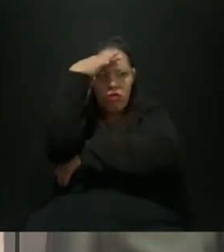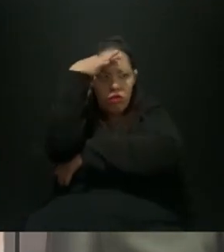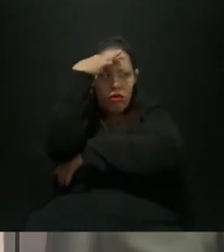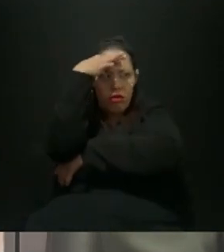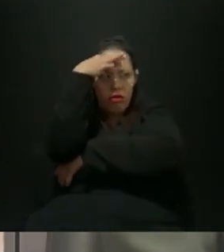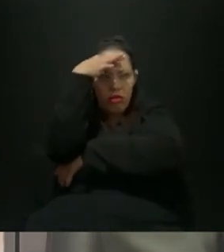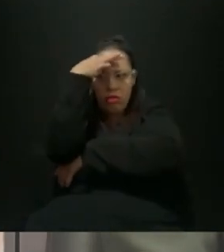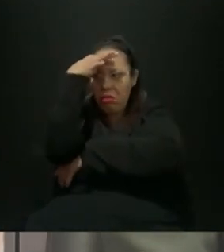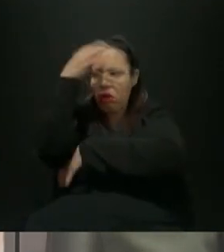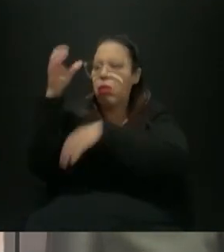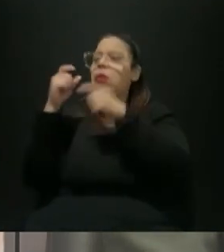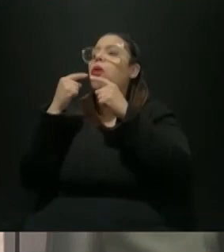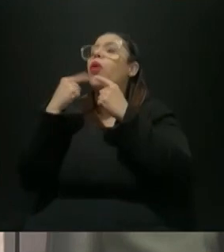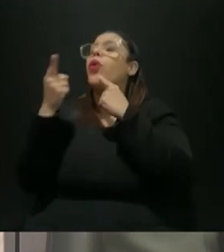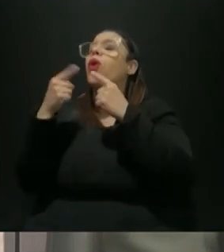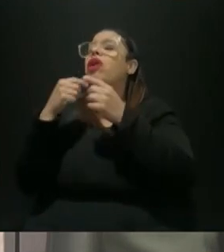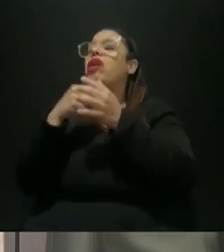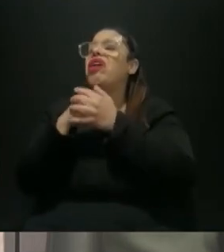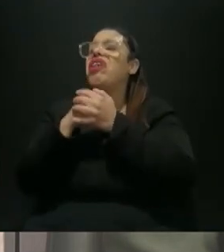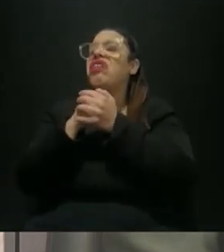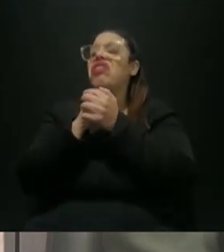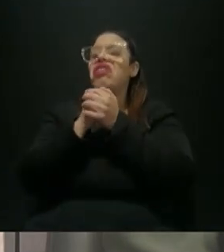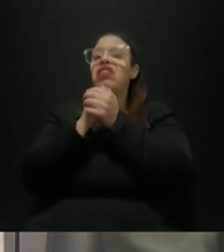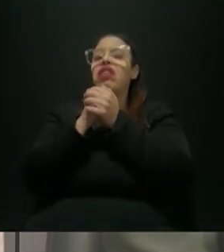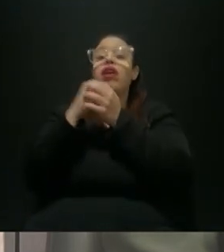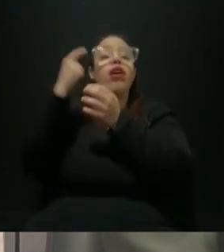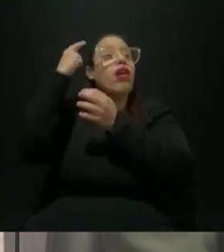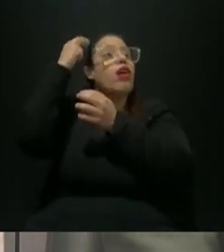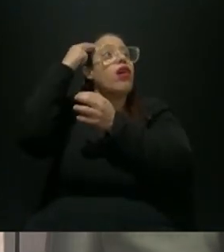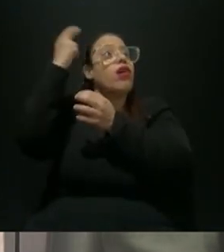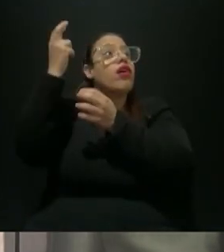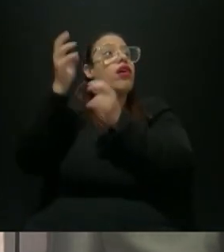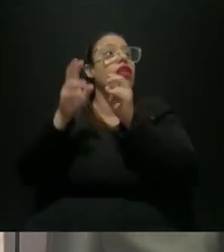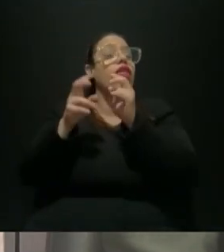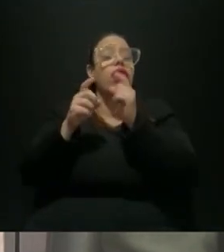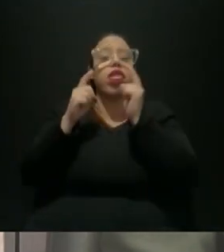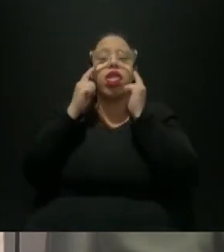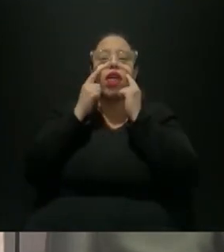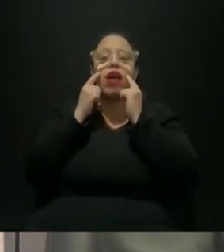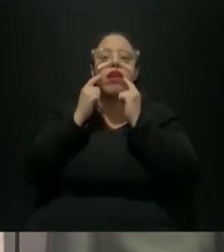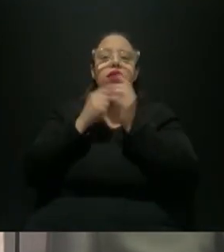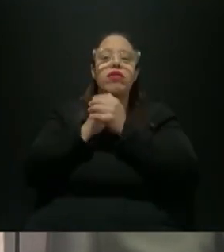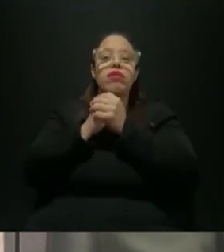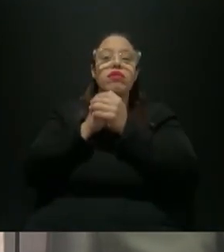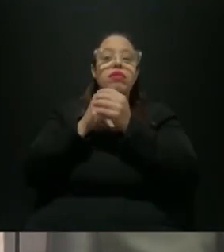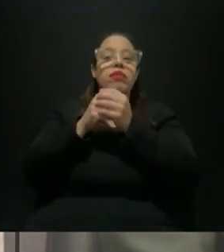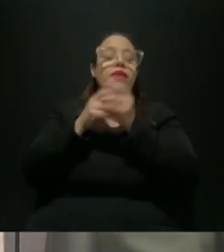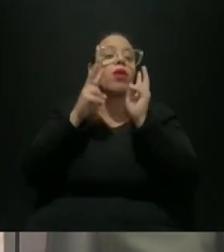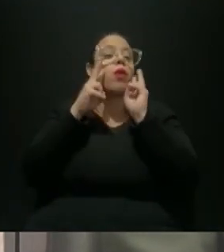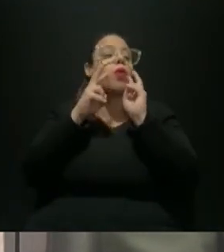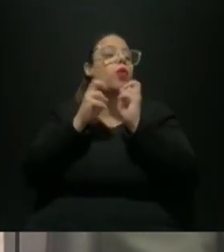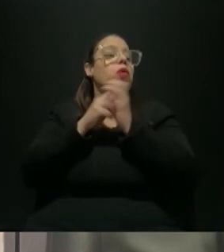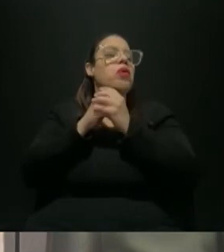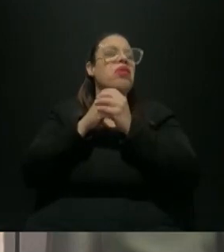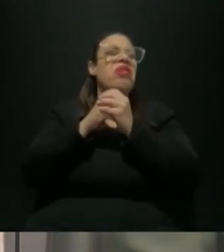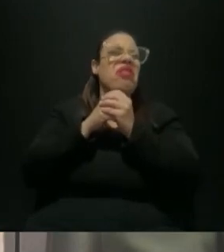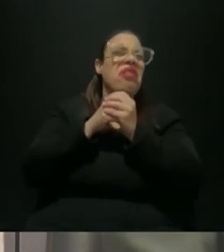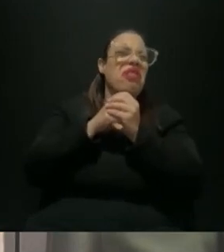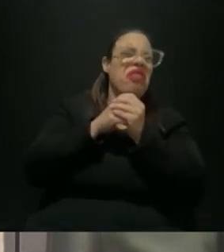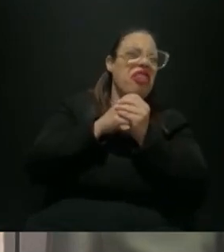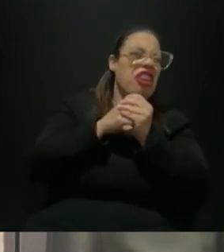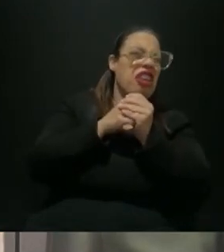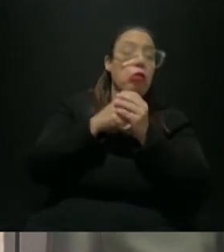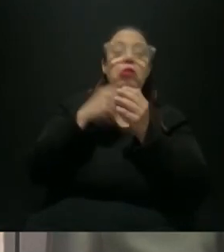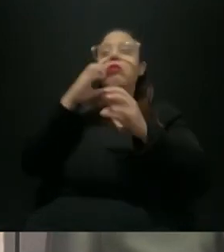comunicar. A única comunicação, ele é tão inteligente que ele tem diversos tipos de choro, né? Os pais começam a reconhecer depois. Que é a forma dele se comunicar, e ele